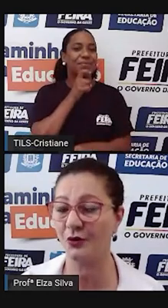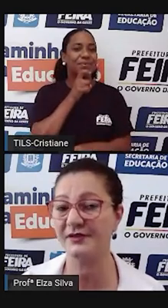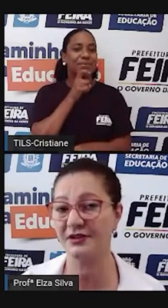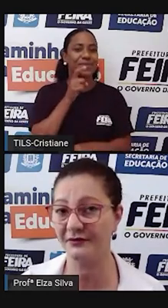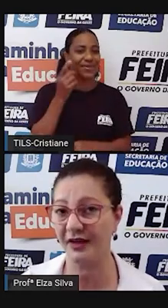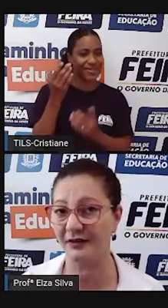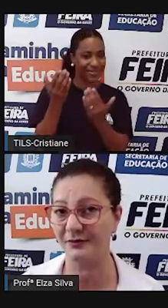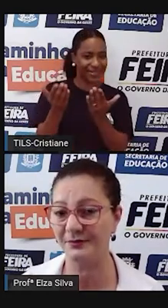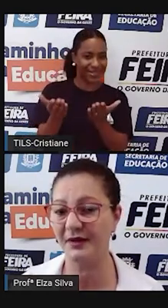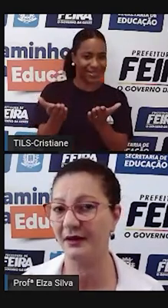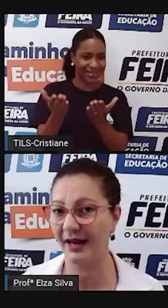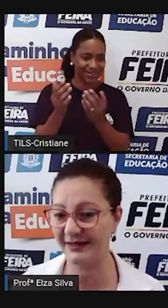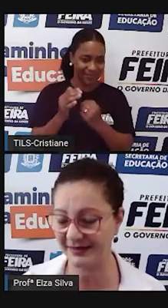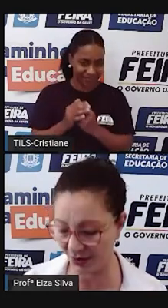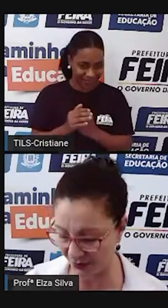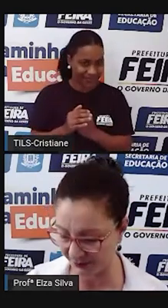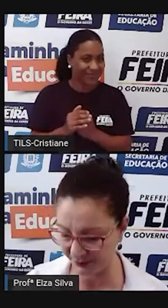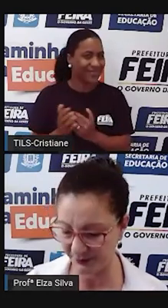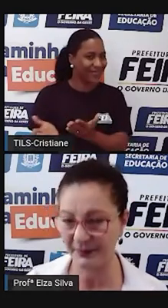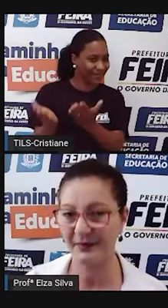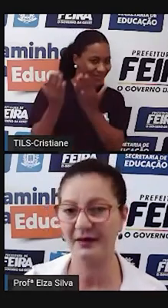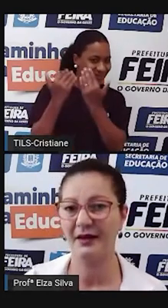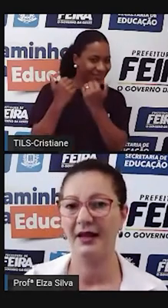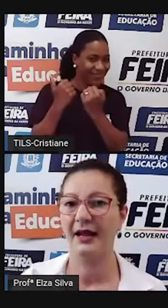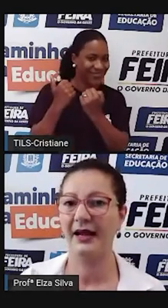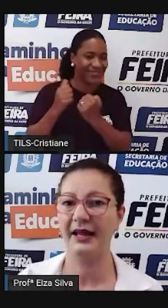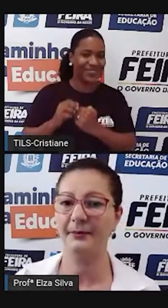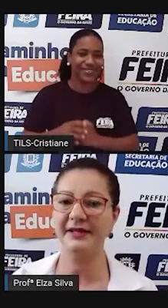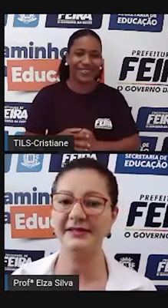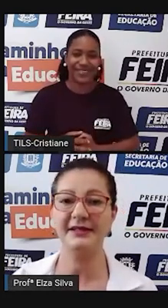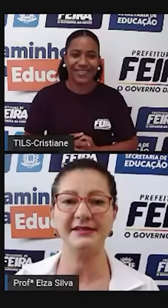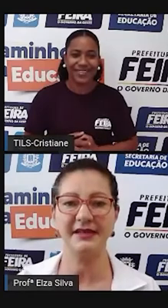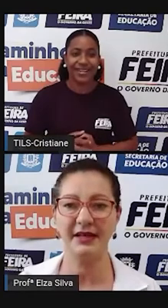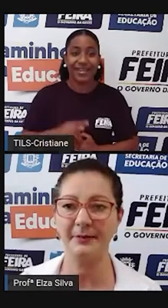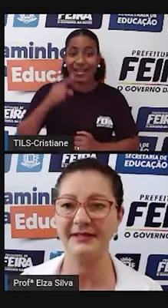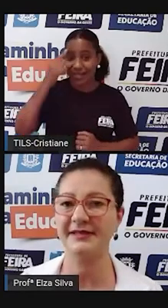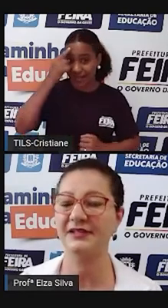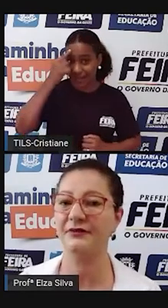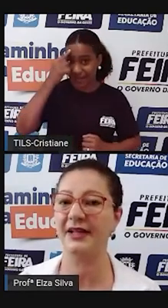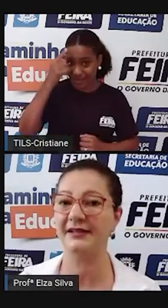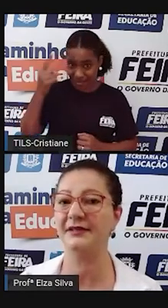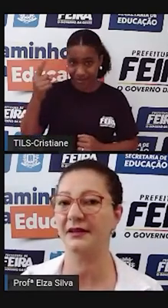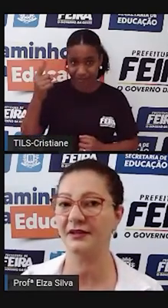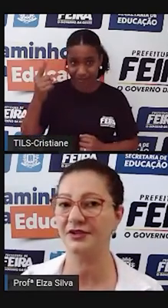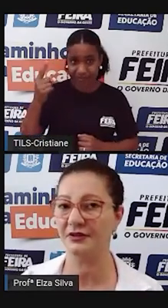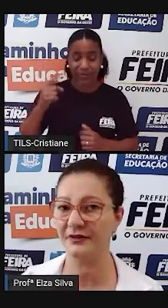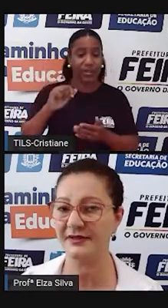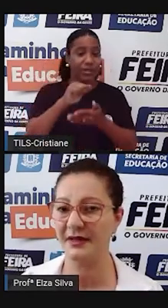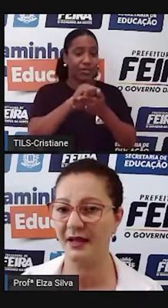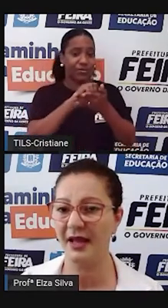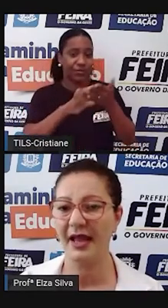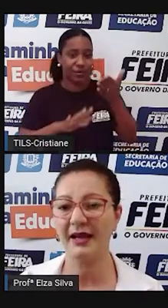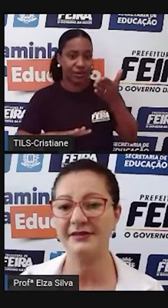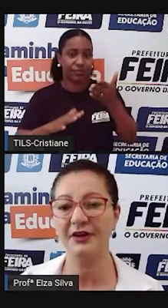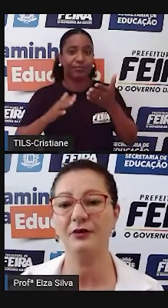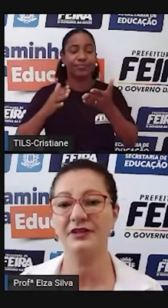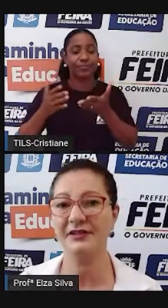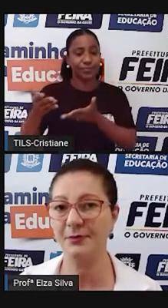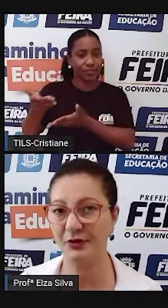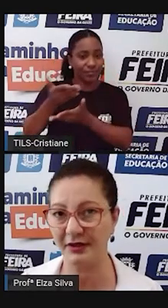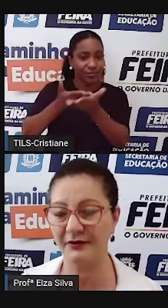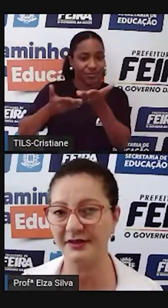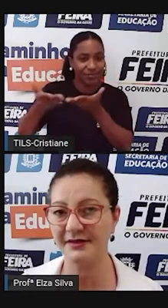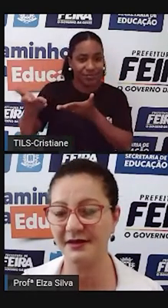nos Jogos de Inverno. Let's go! Lembrem-se que sempre essas atividades interativas, elas